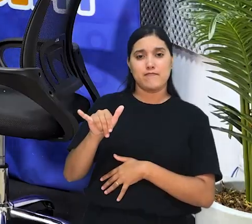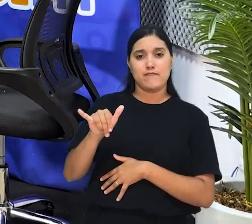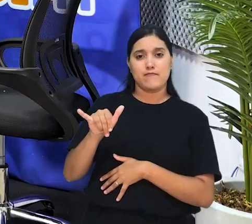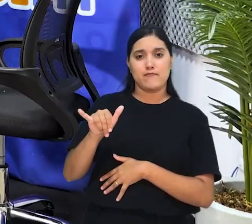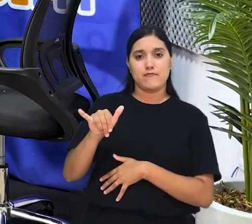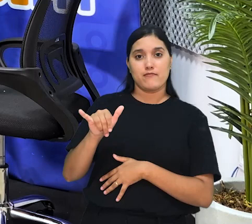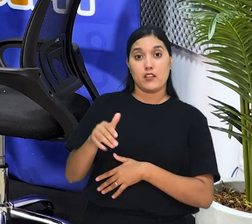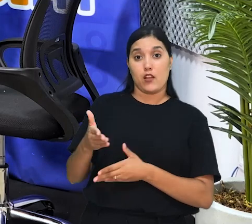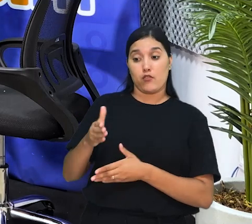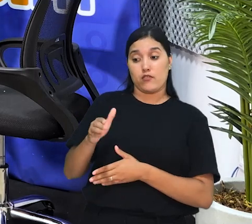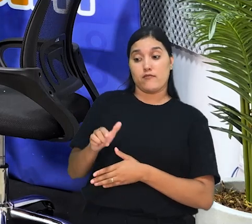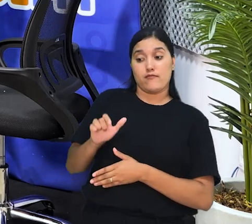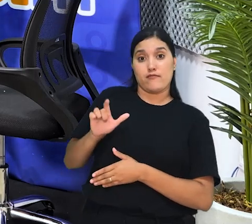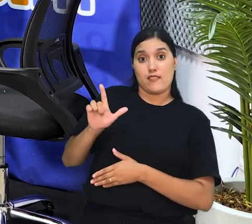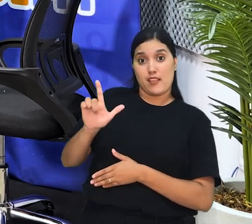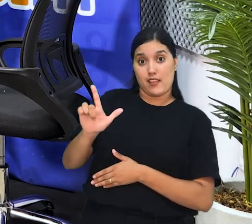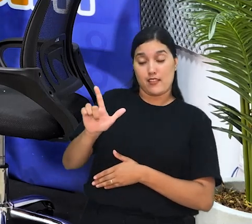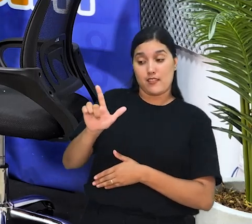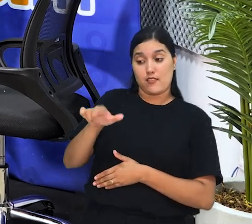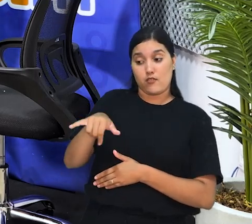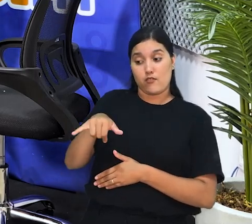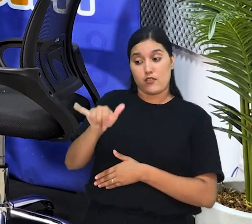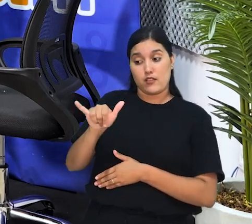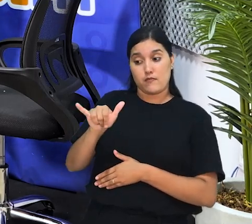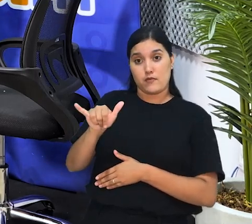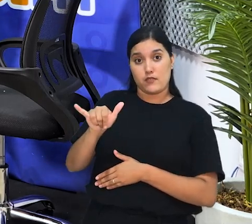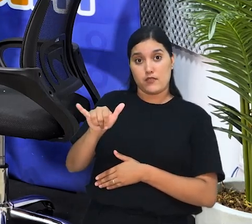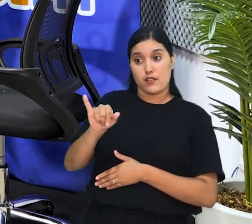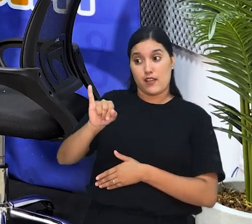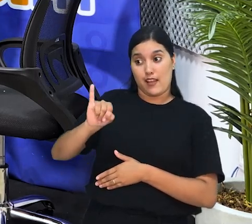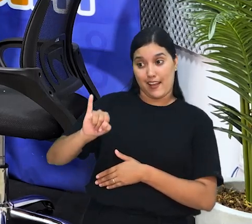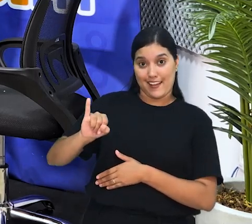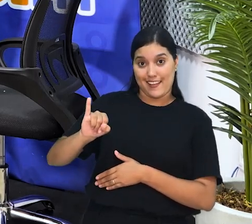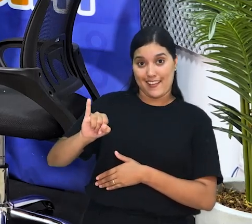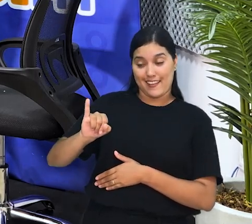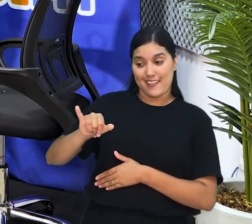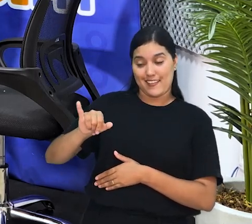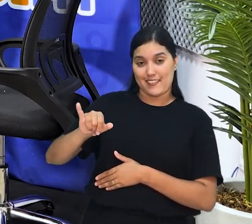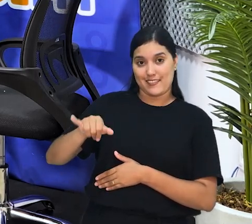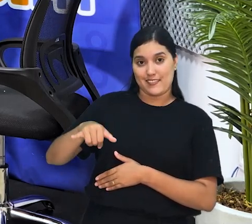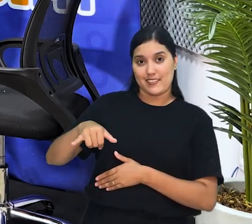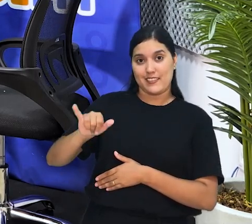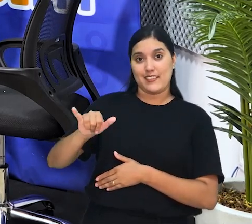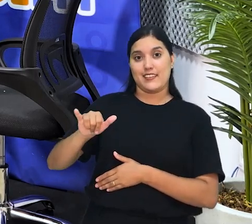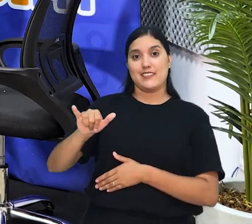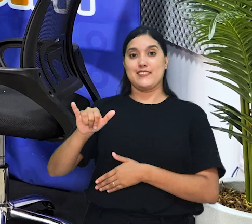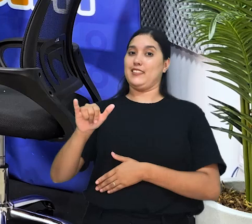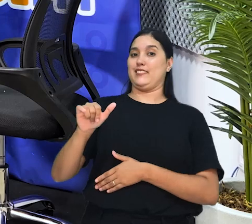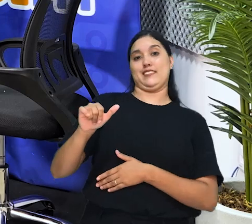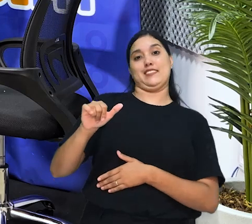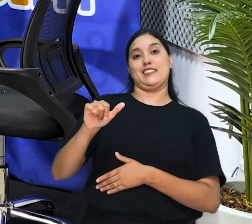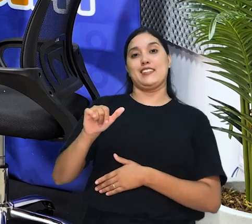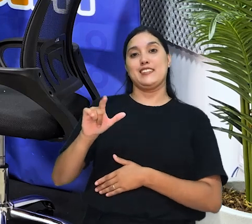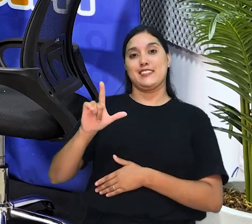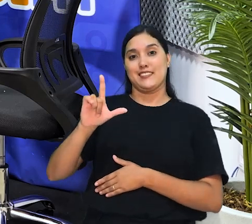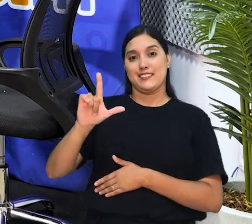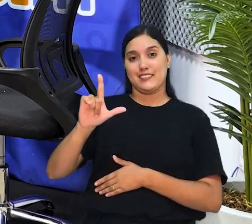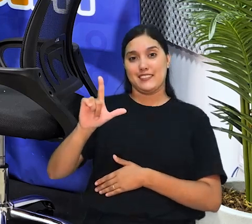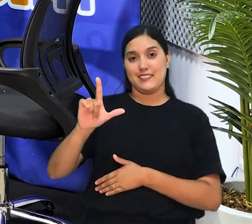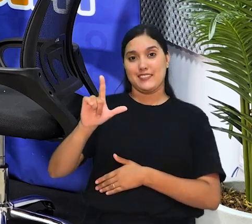tirar aqui, vai formar um L. Então aqui o I, o Y, né? I, aí aqui, ó, love,